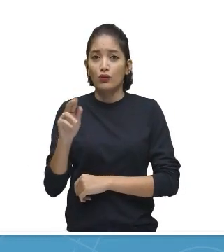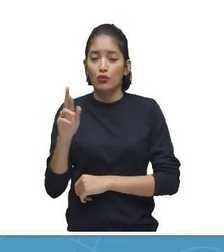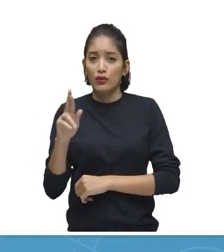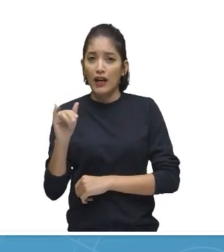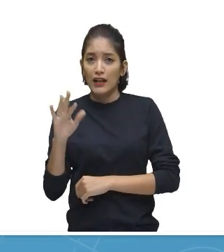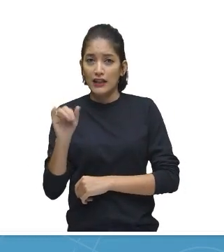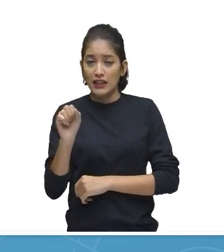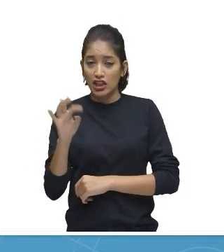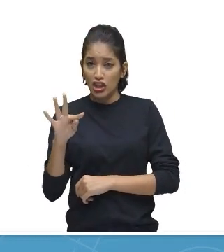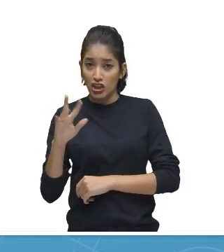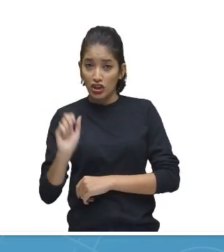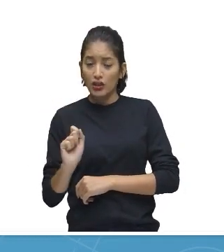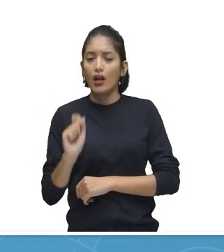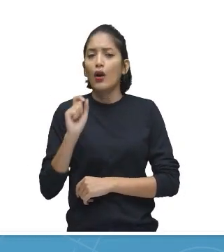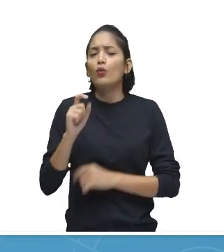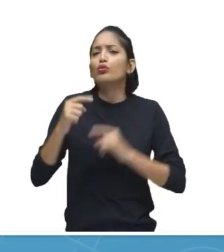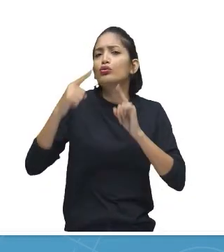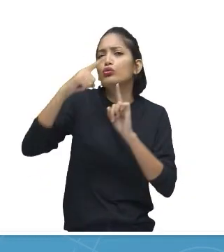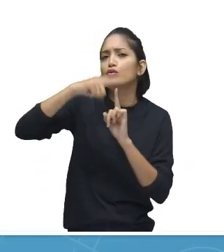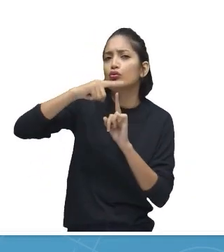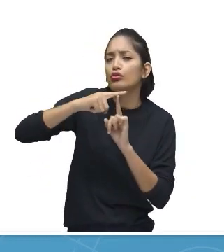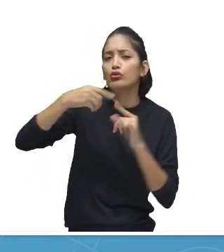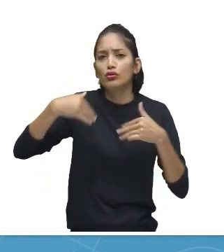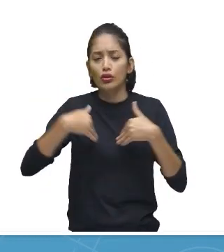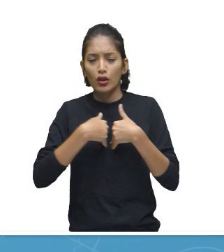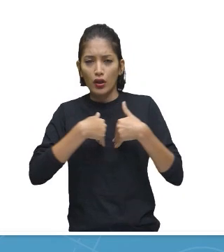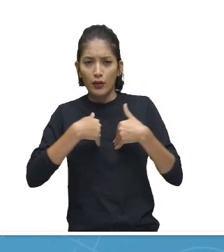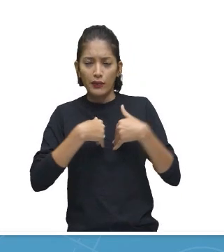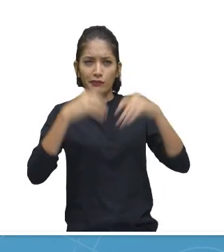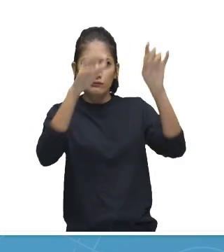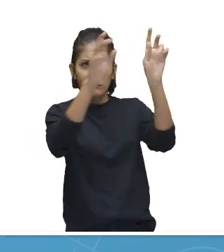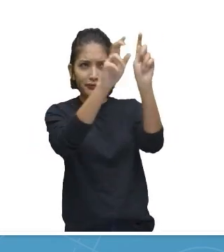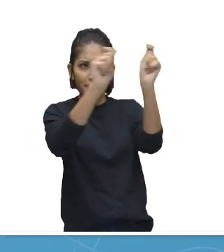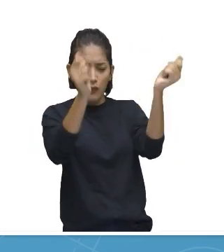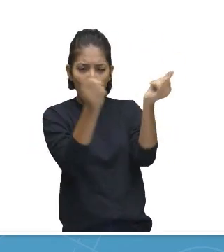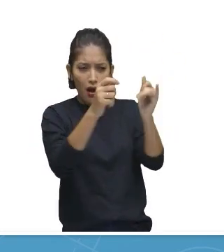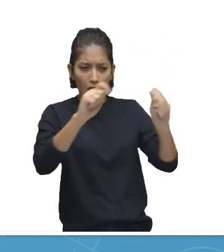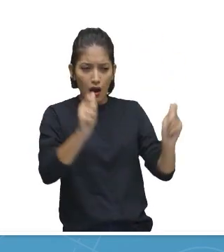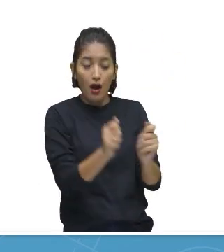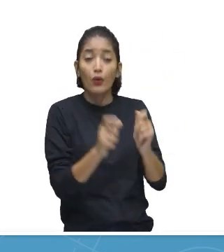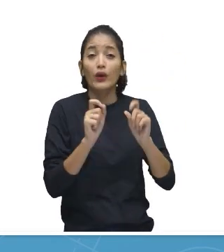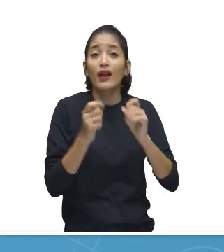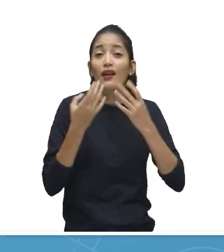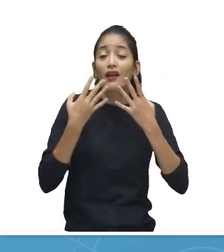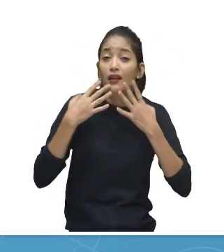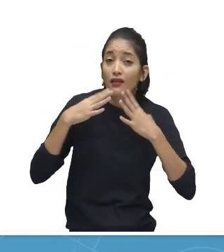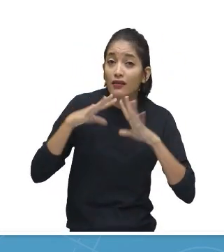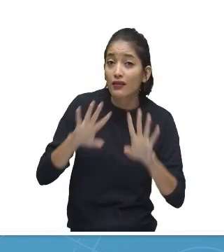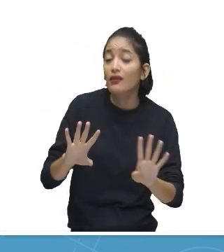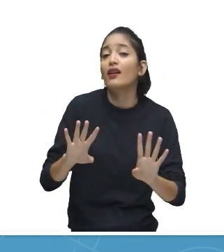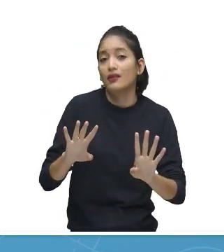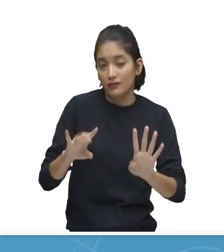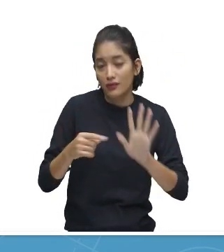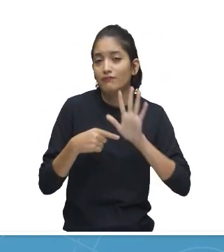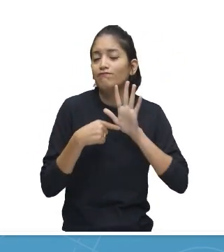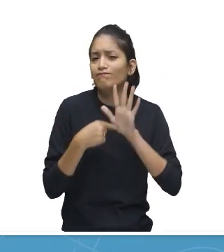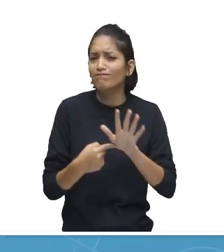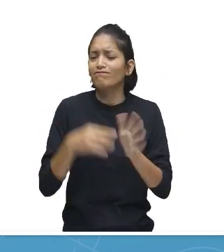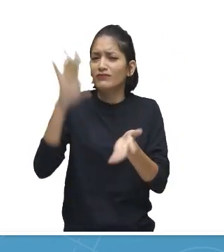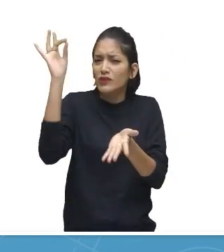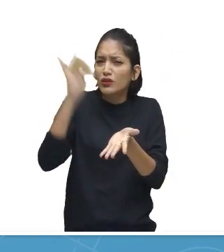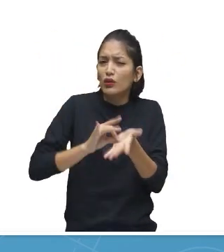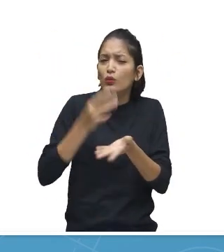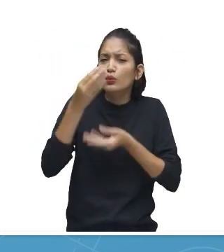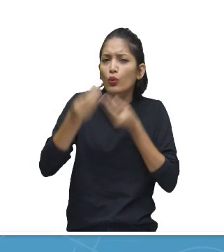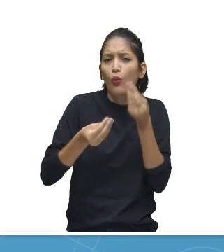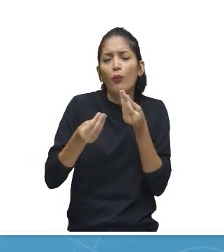o formato do animal. Por que a gente fala naturalista? Que ele tentava ser o mais natural possível, ele tentava retratar exatamente a forma desse